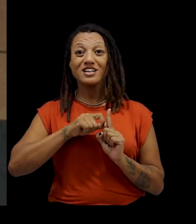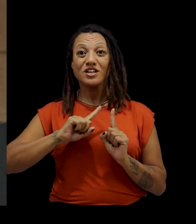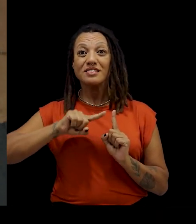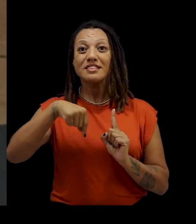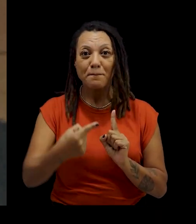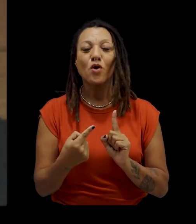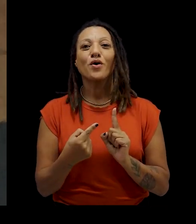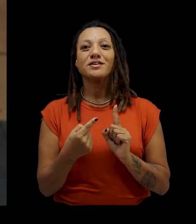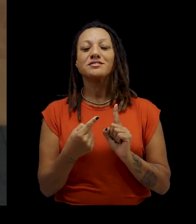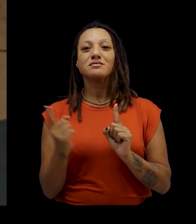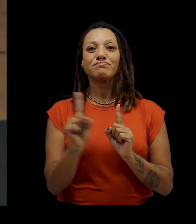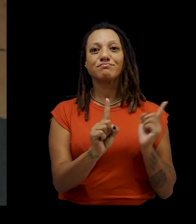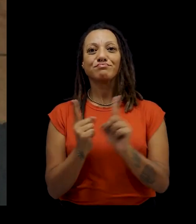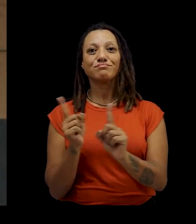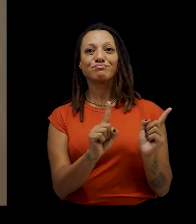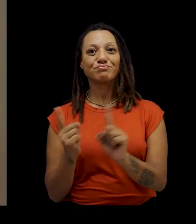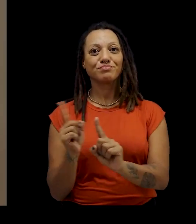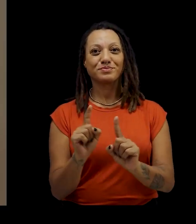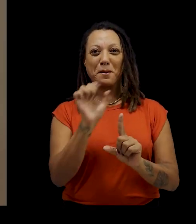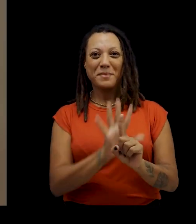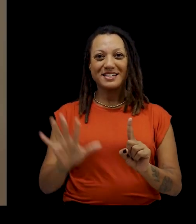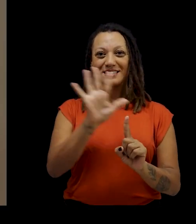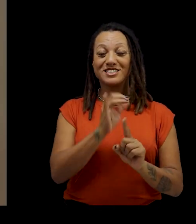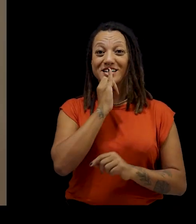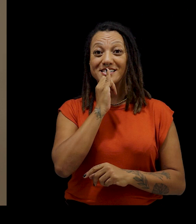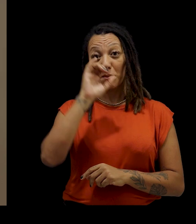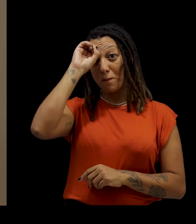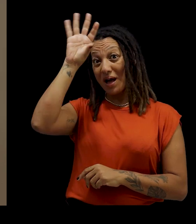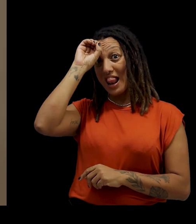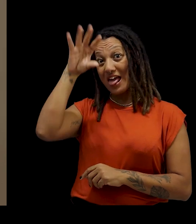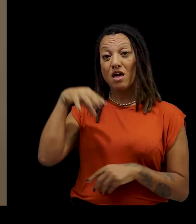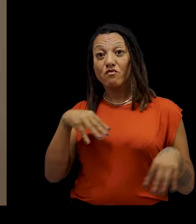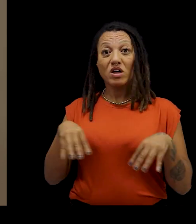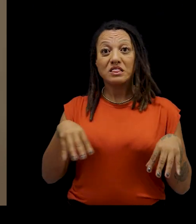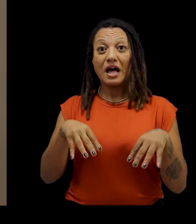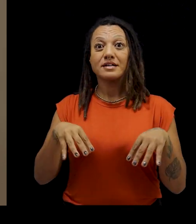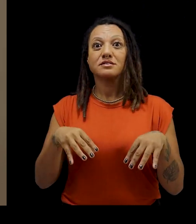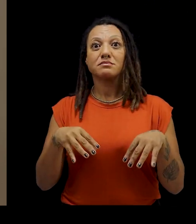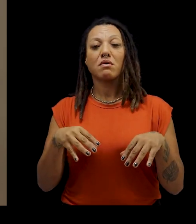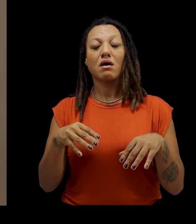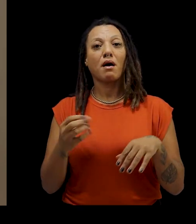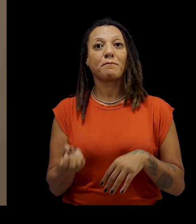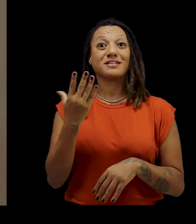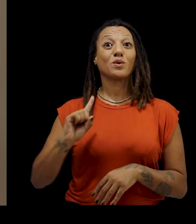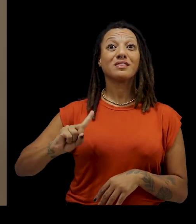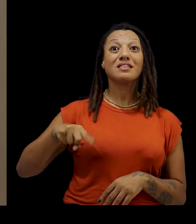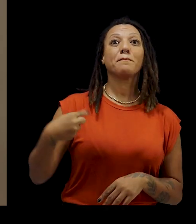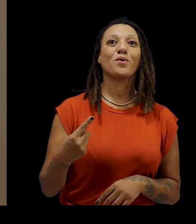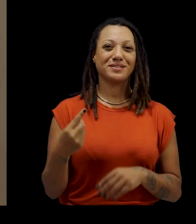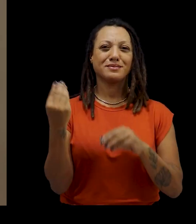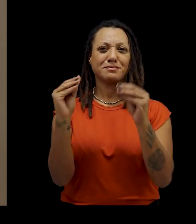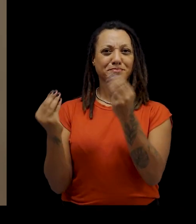esses personagens foram depois aparecendo nessa paisagem. Então, a baleia fantasma, que foi aparecer